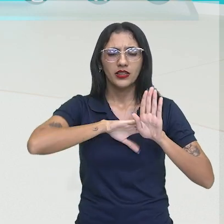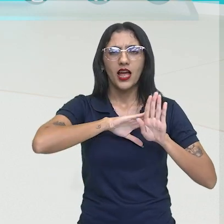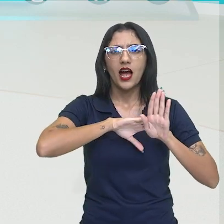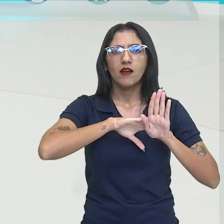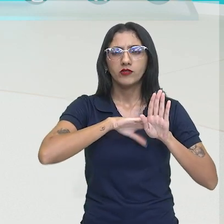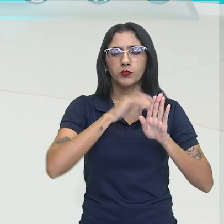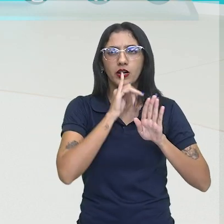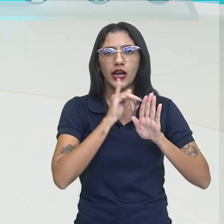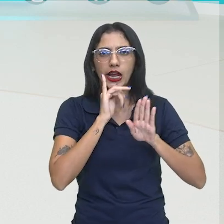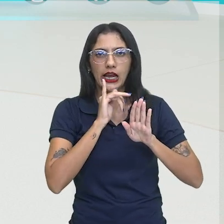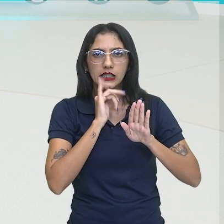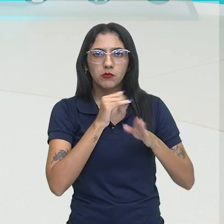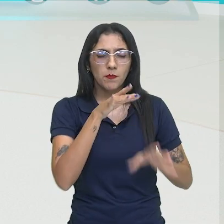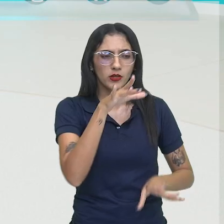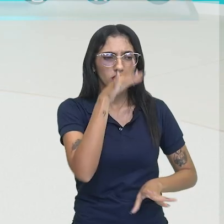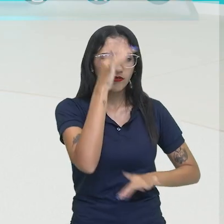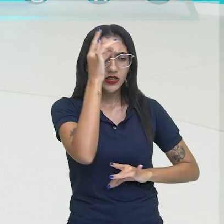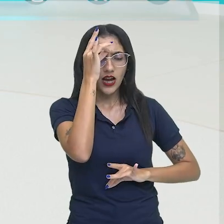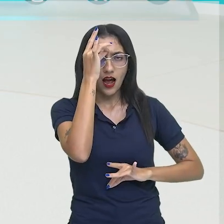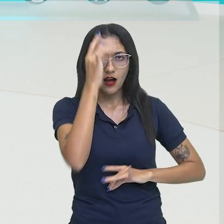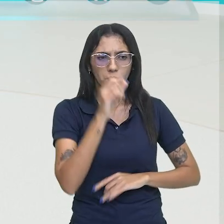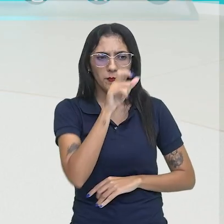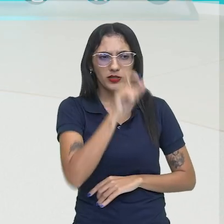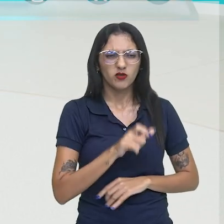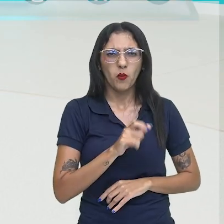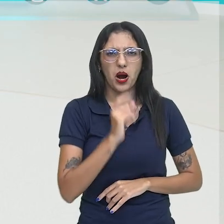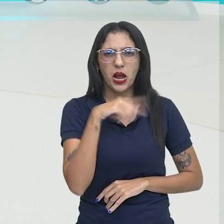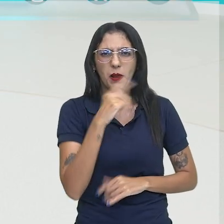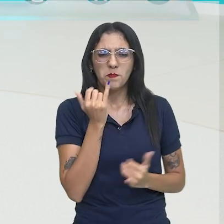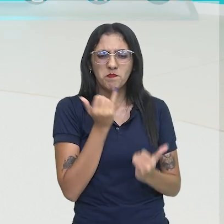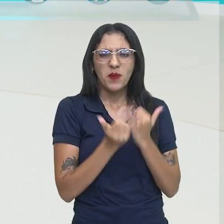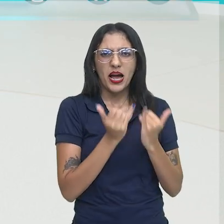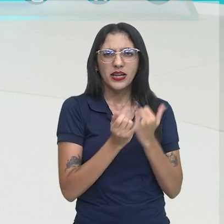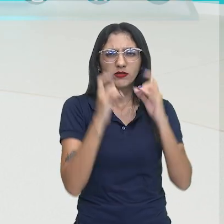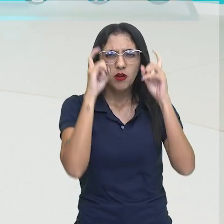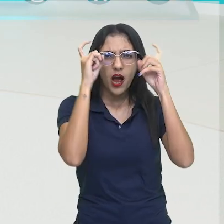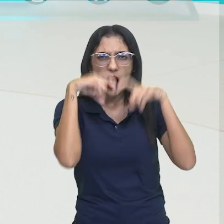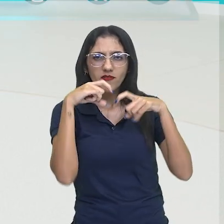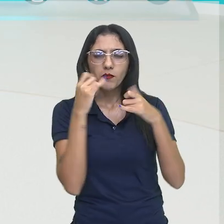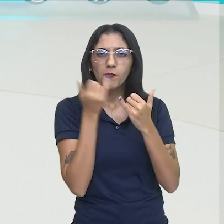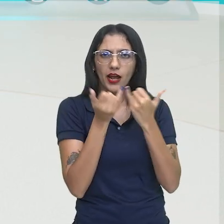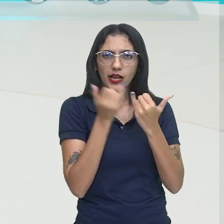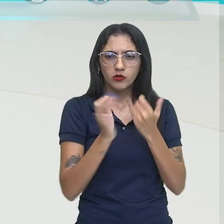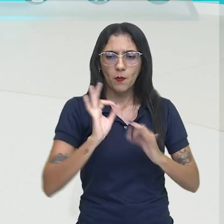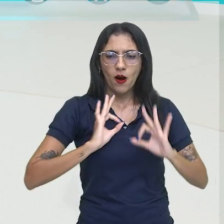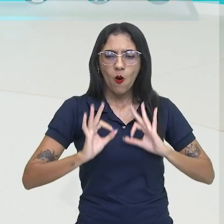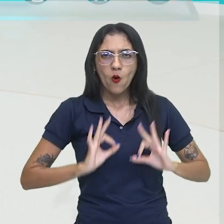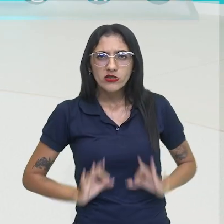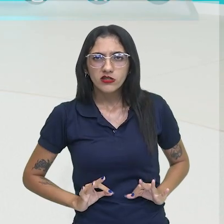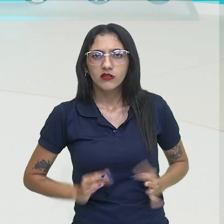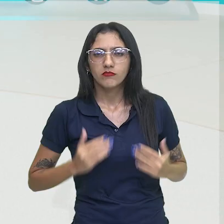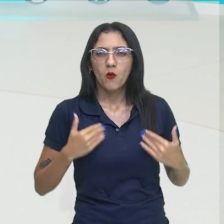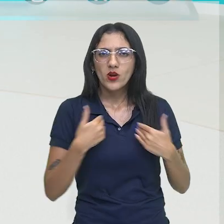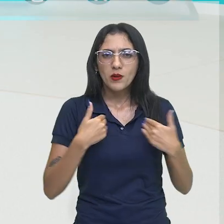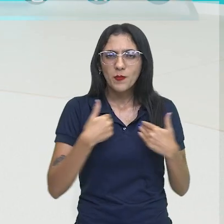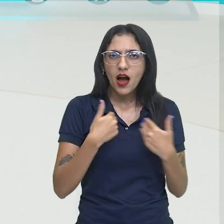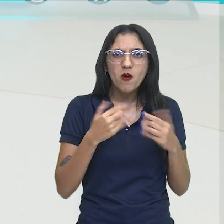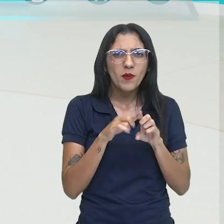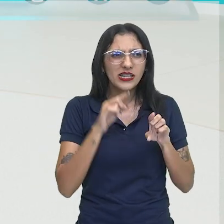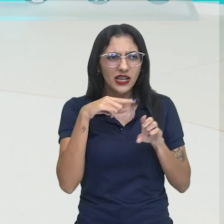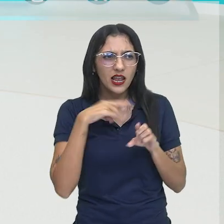uma onça, isso aí é uma. Eu não estou falando essa palavra onça no seu